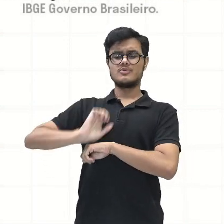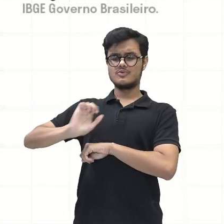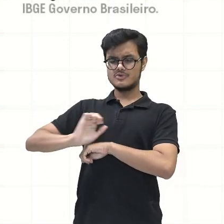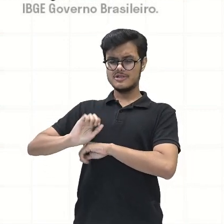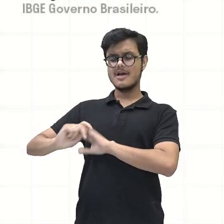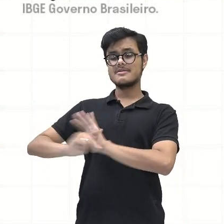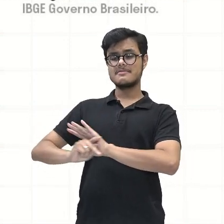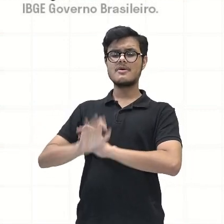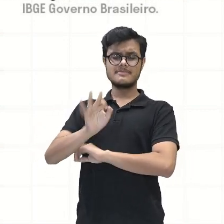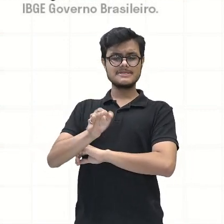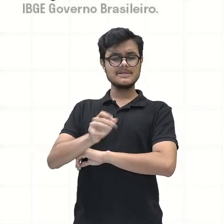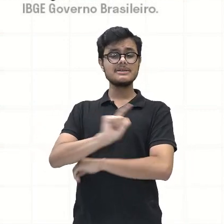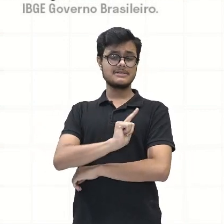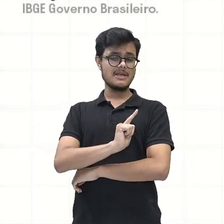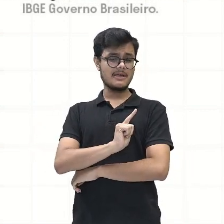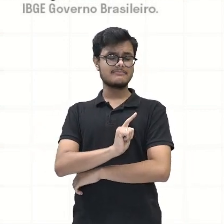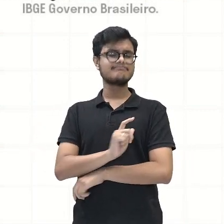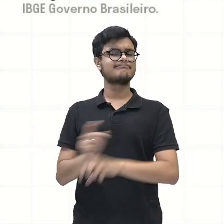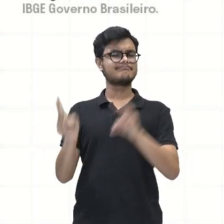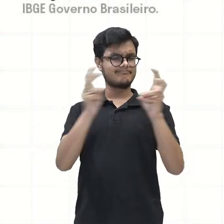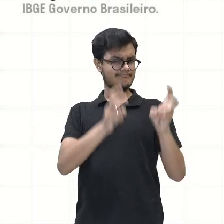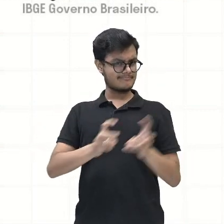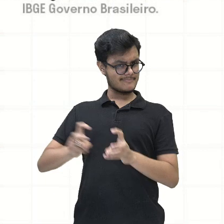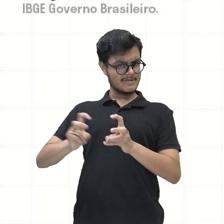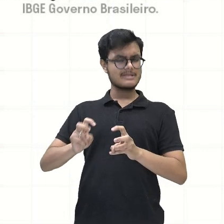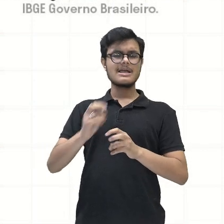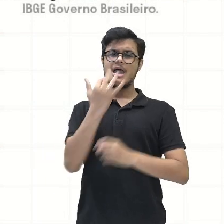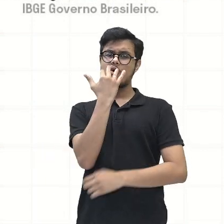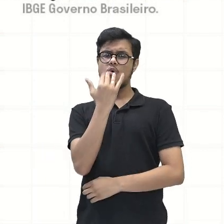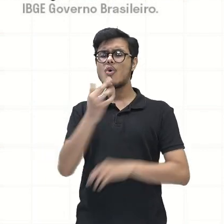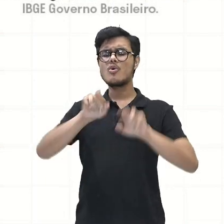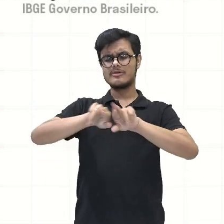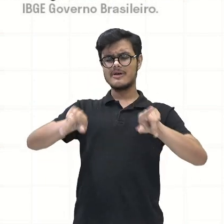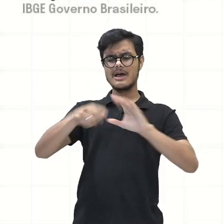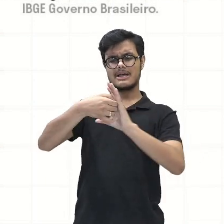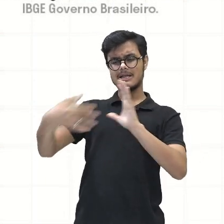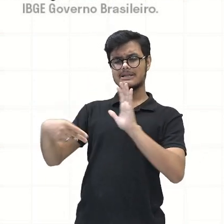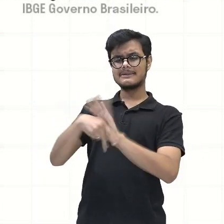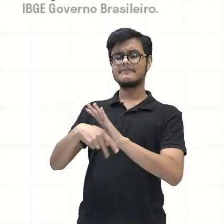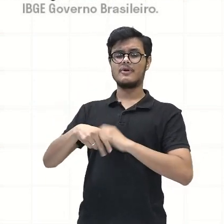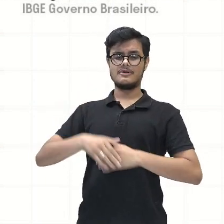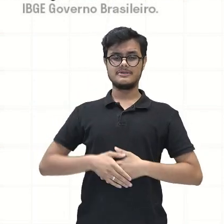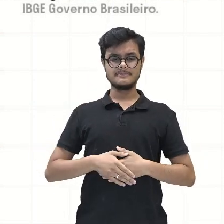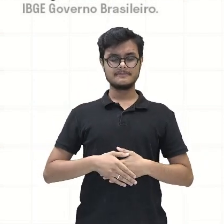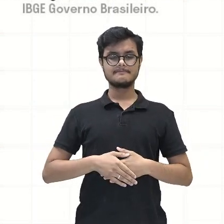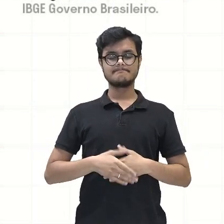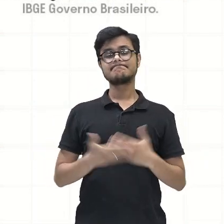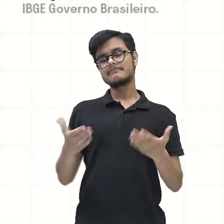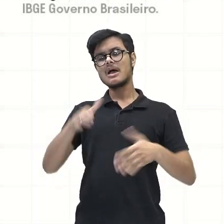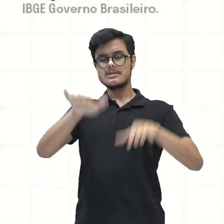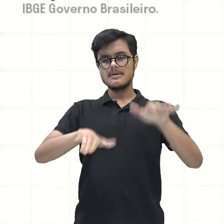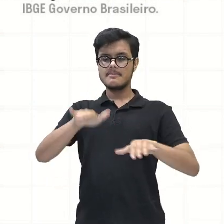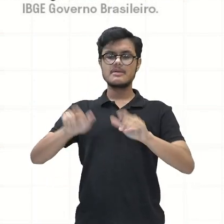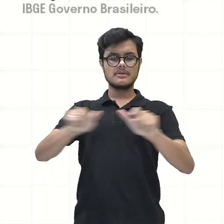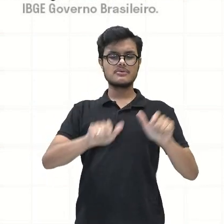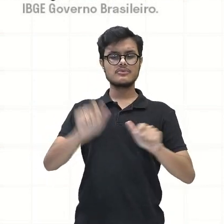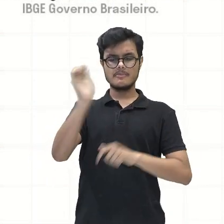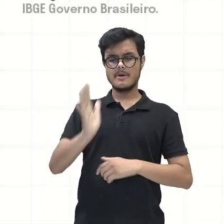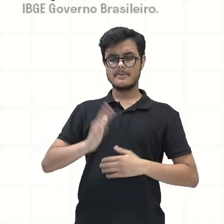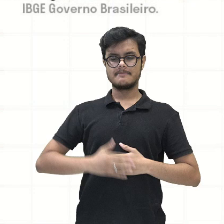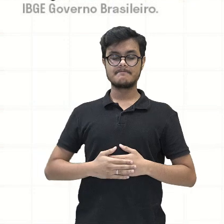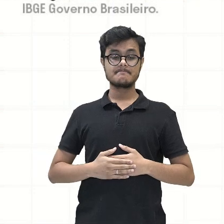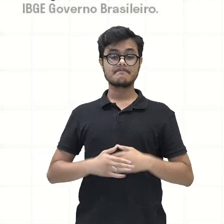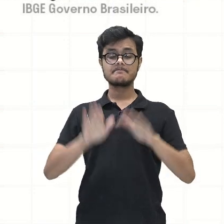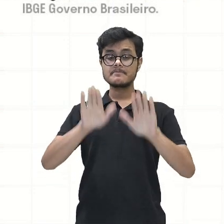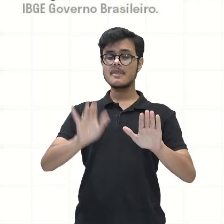geralmente aqui, onde a gente observa cada uma das cores, o nome dos estados, né? Ou então dependendo do tipo de mapa.